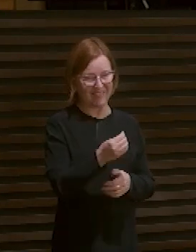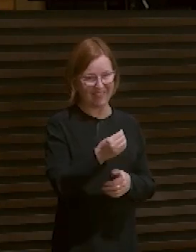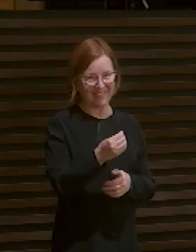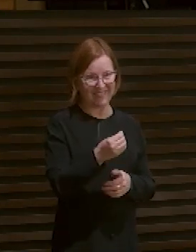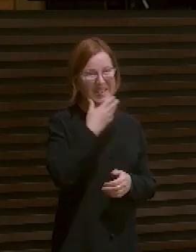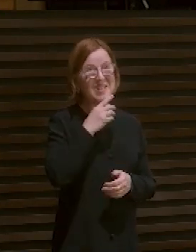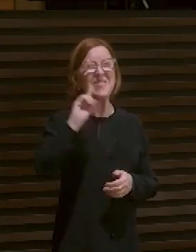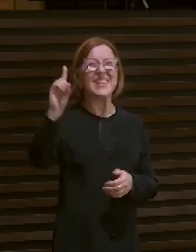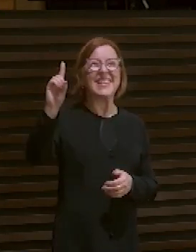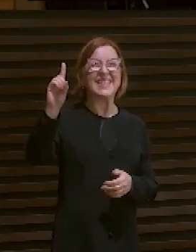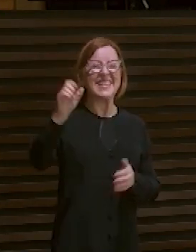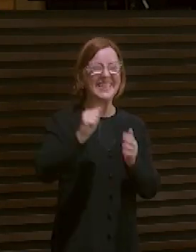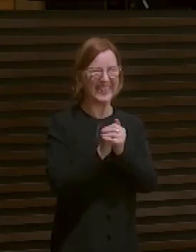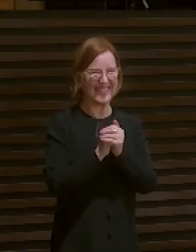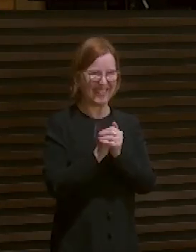do Pai?